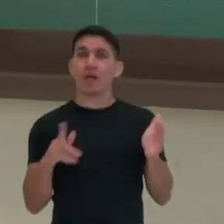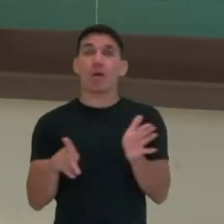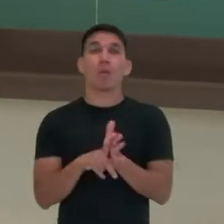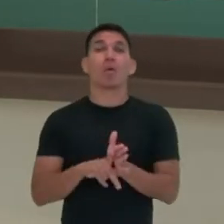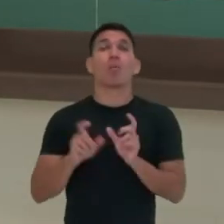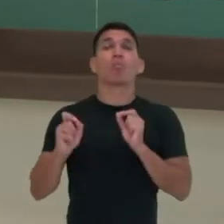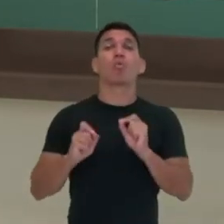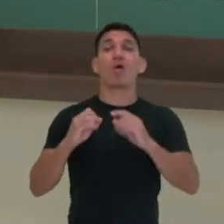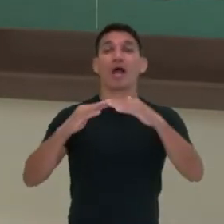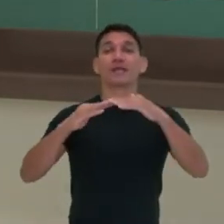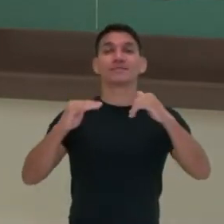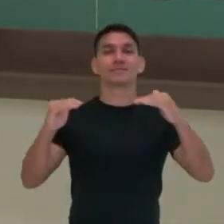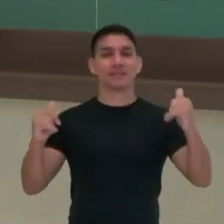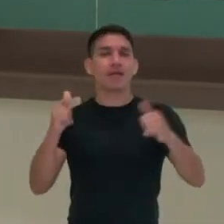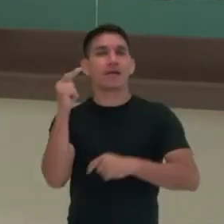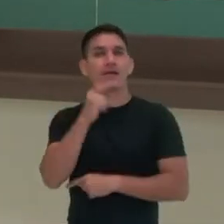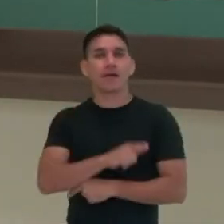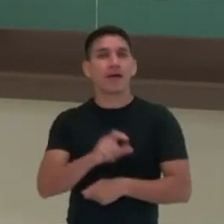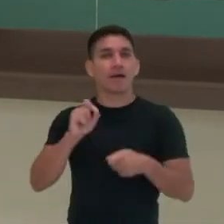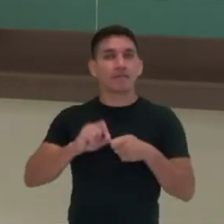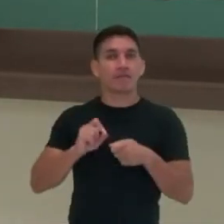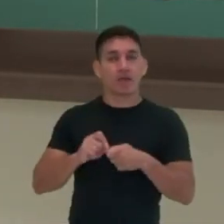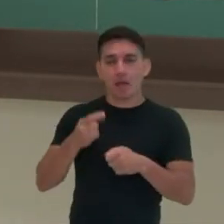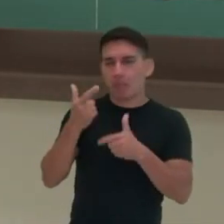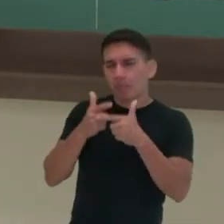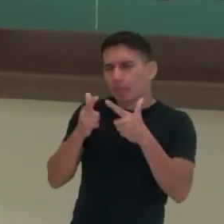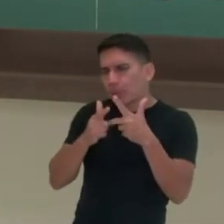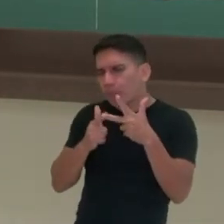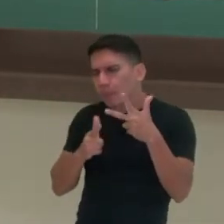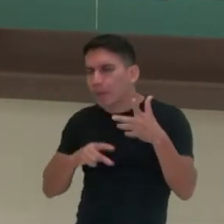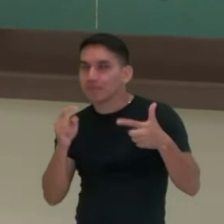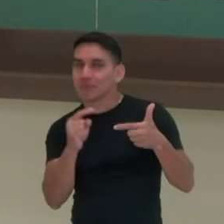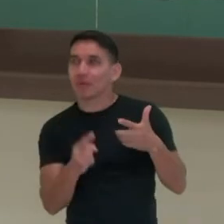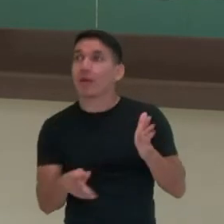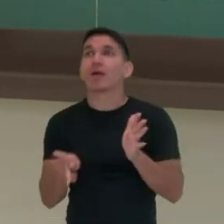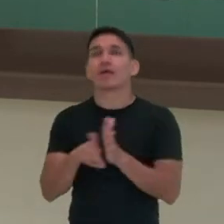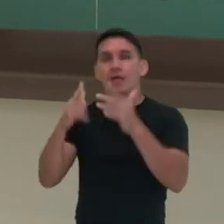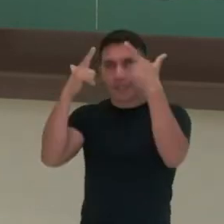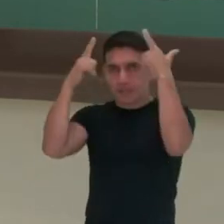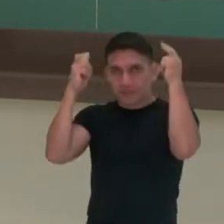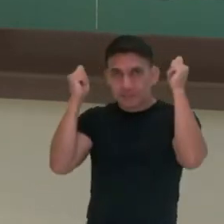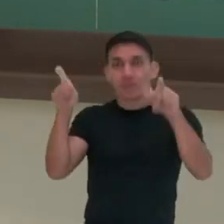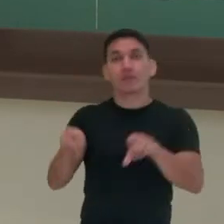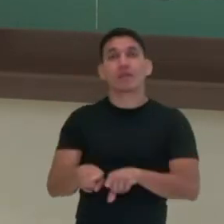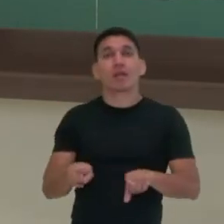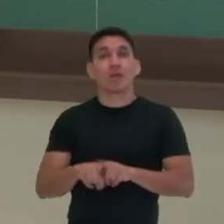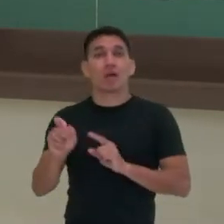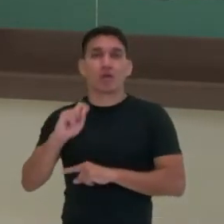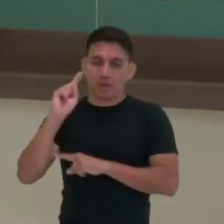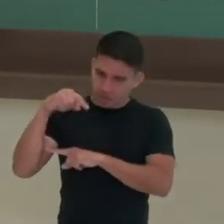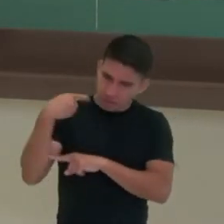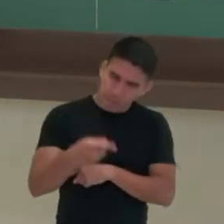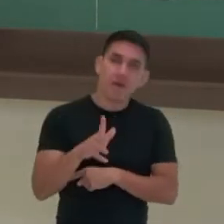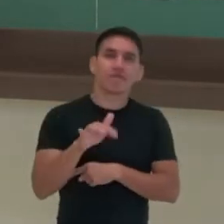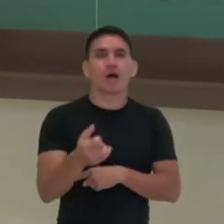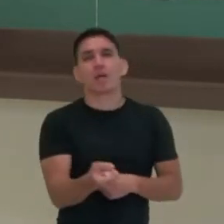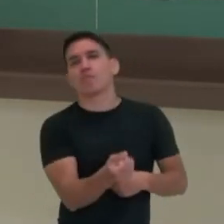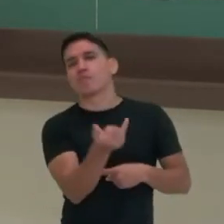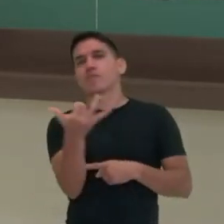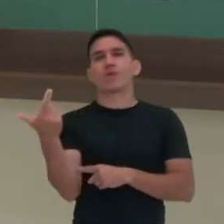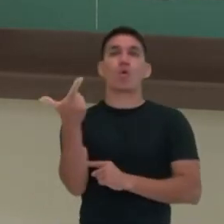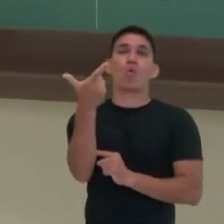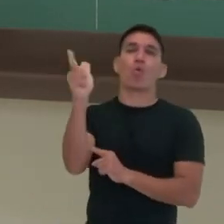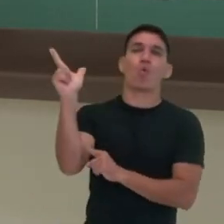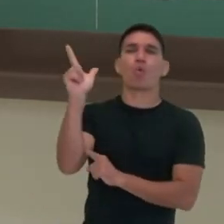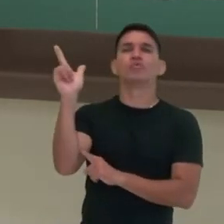da estética que vão ser problematizadas pelo Baumgarten e também, após Baumgarten, por grandes